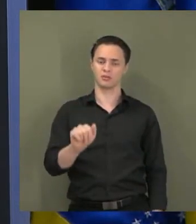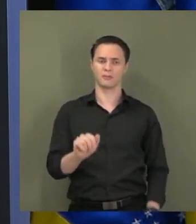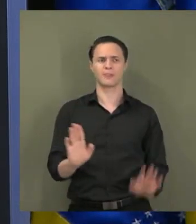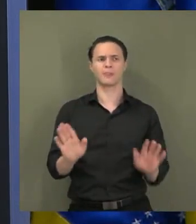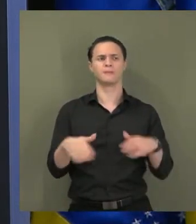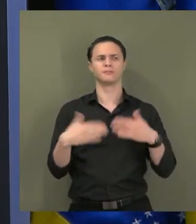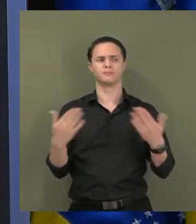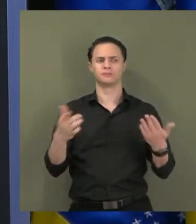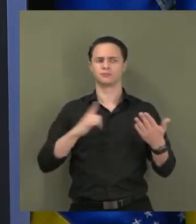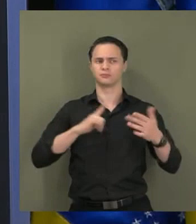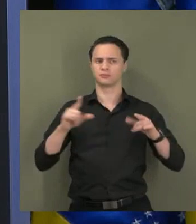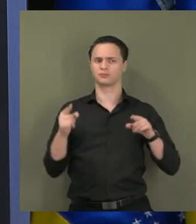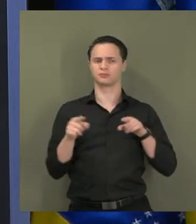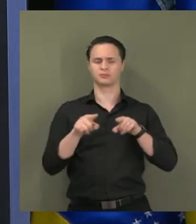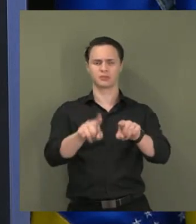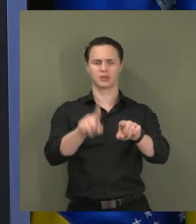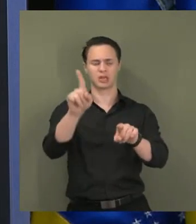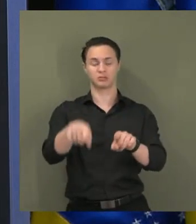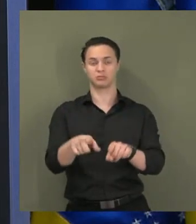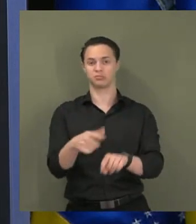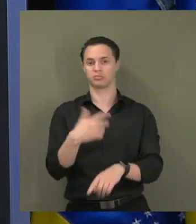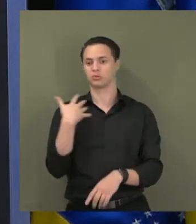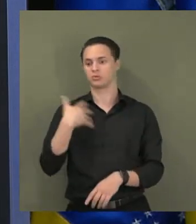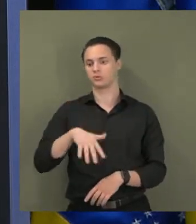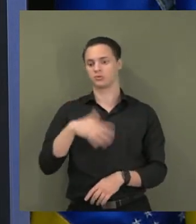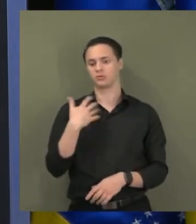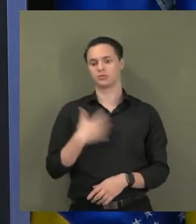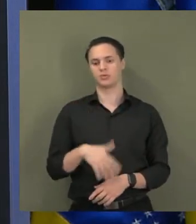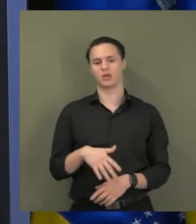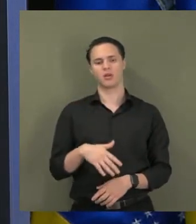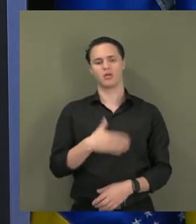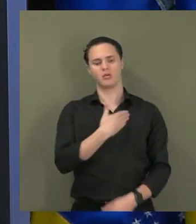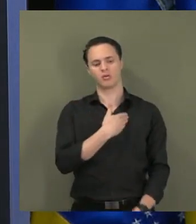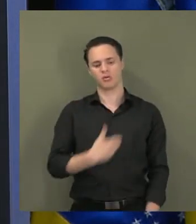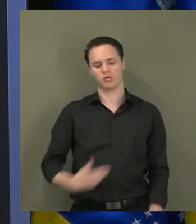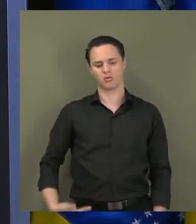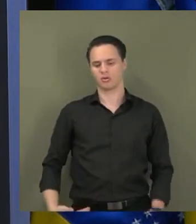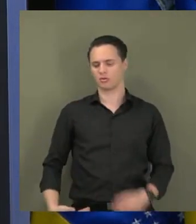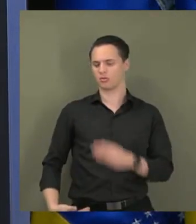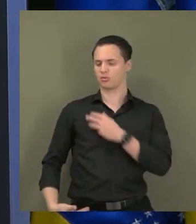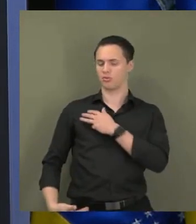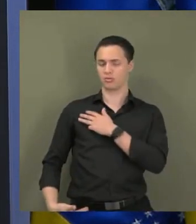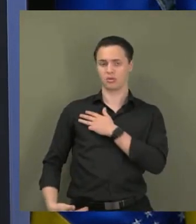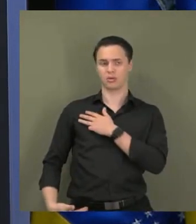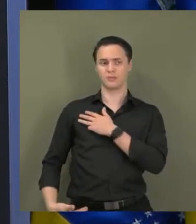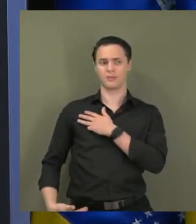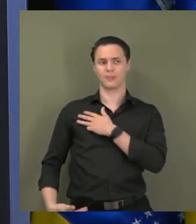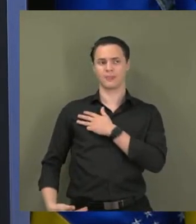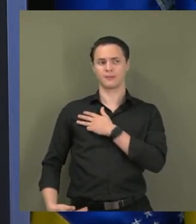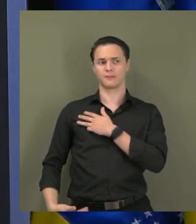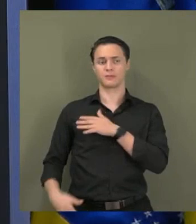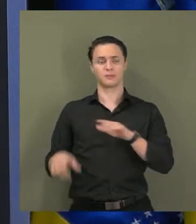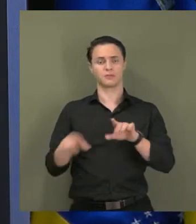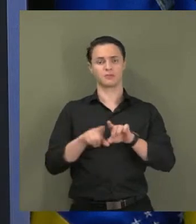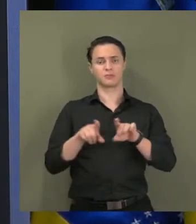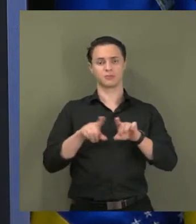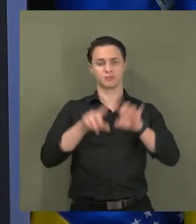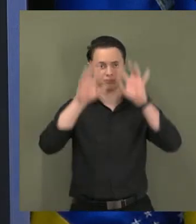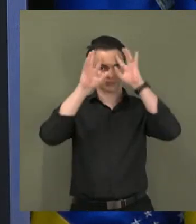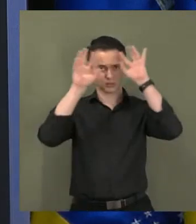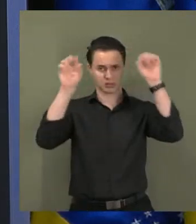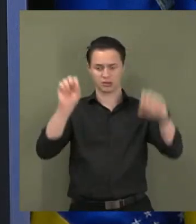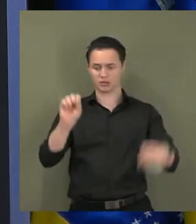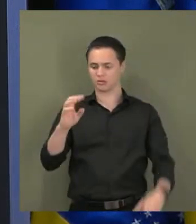Esse alinhamento é de arrepiar entre o governo Lula e o Supremo Tribunal